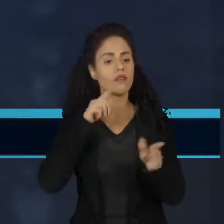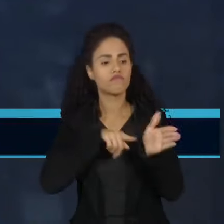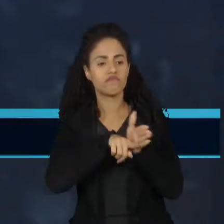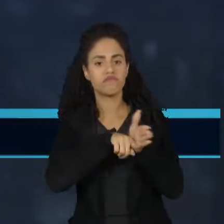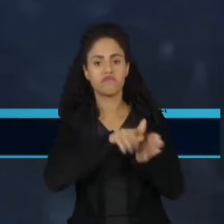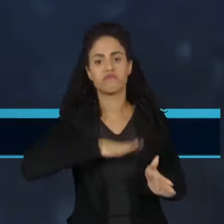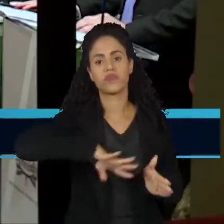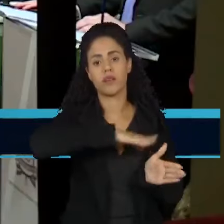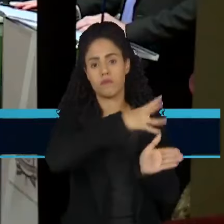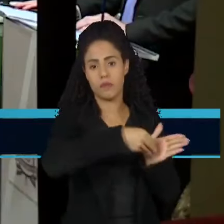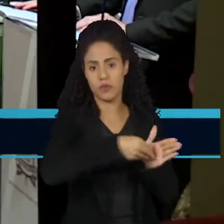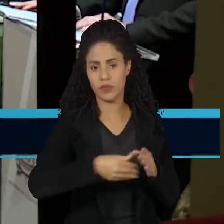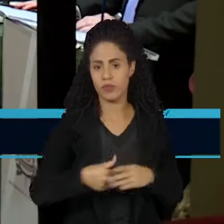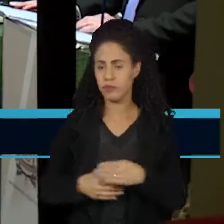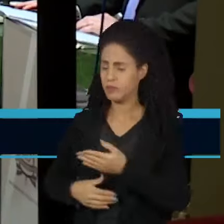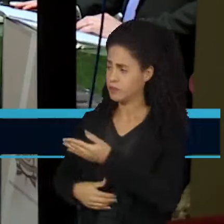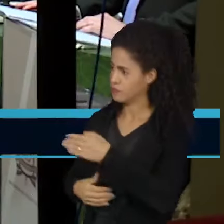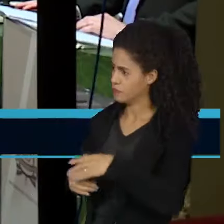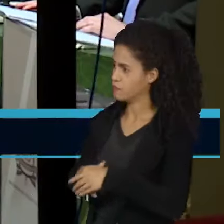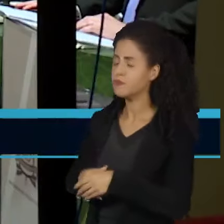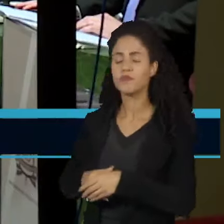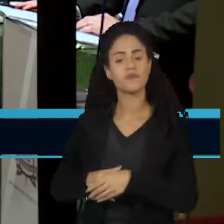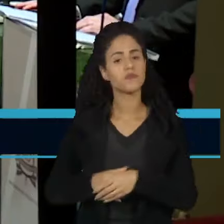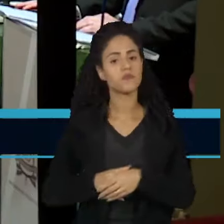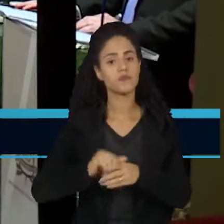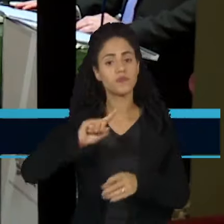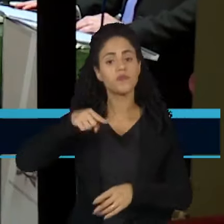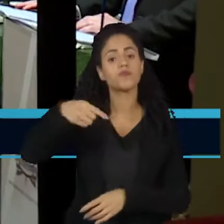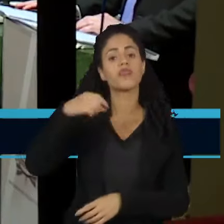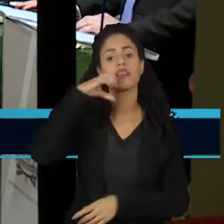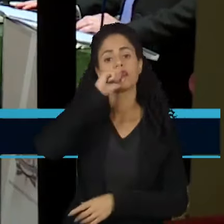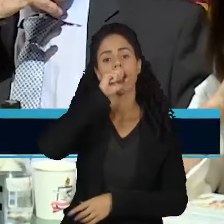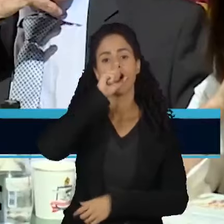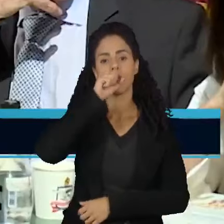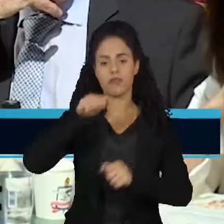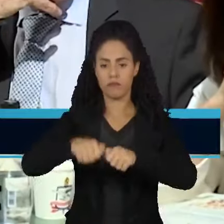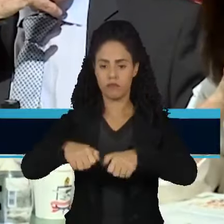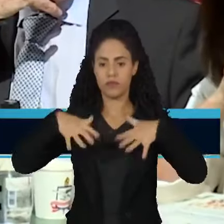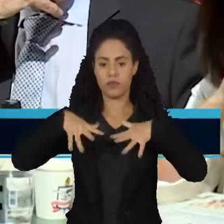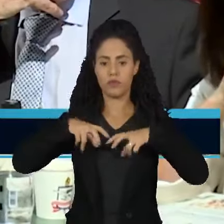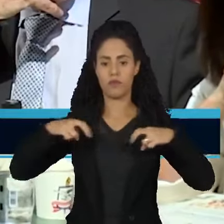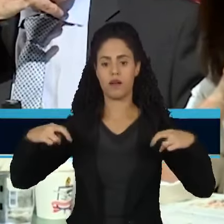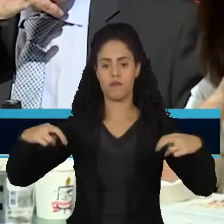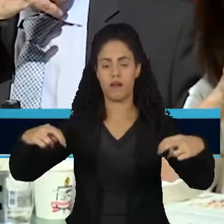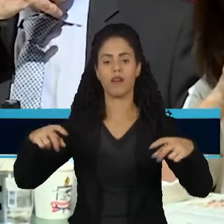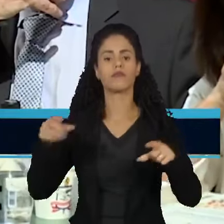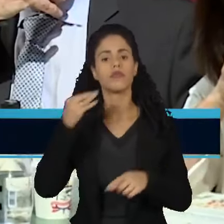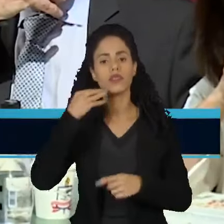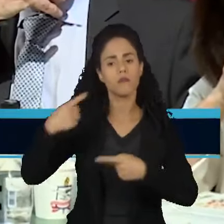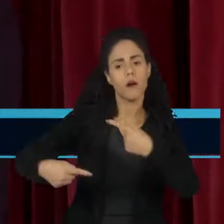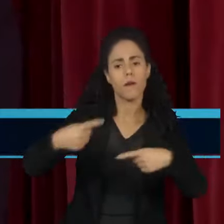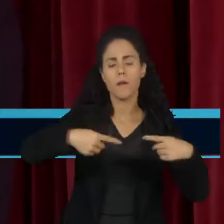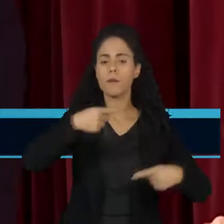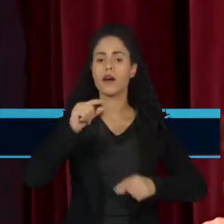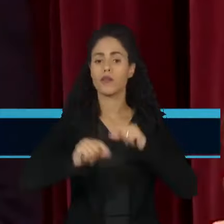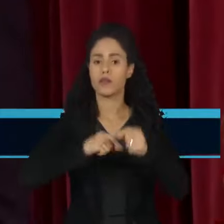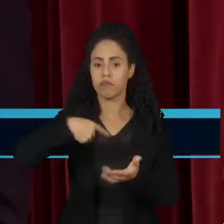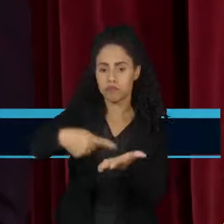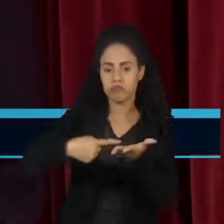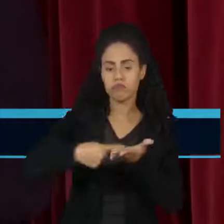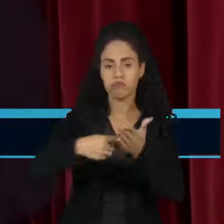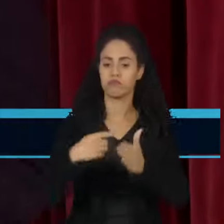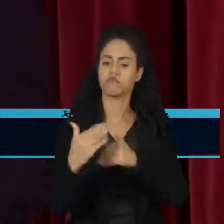na Amazônia. Até o próximo sábado, autoridades e cientistas discutem os avanços e